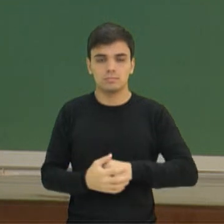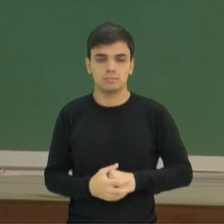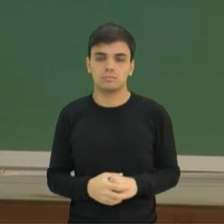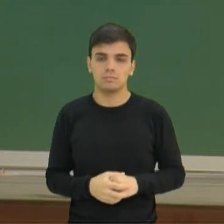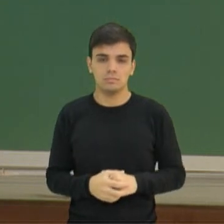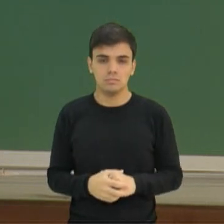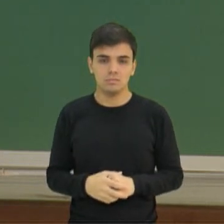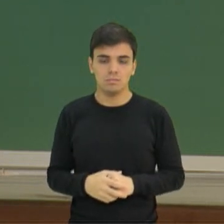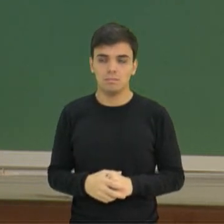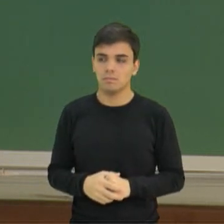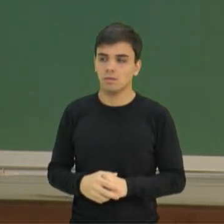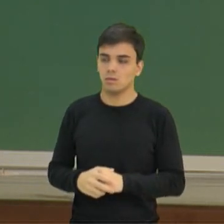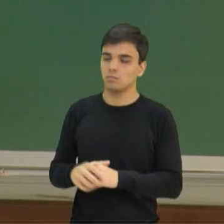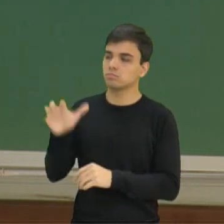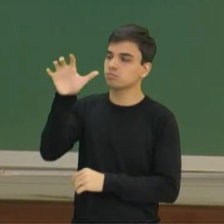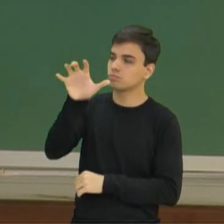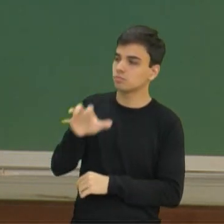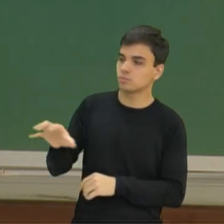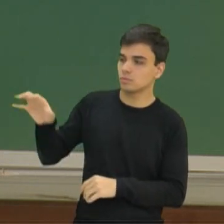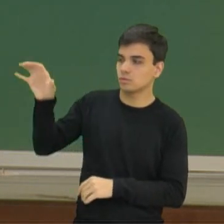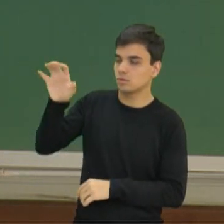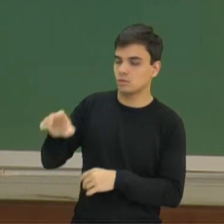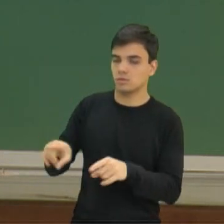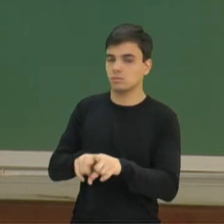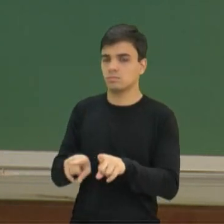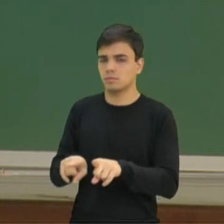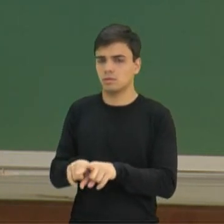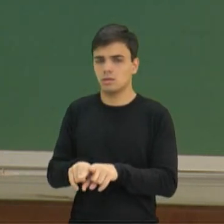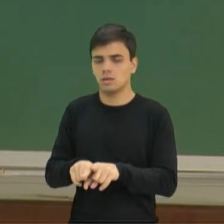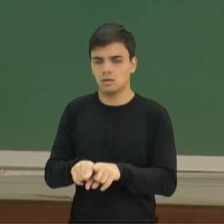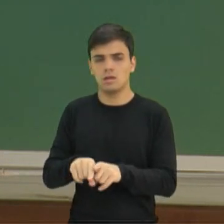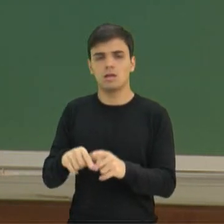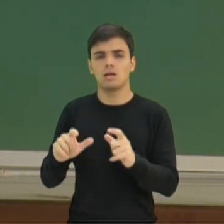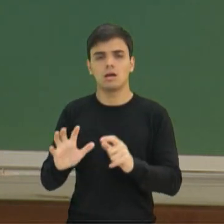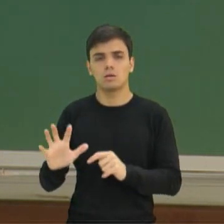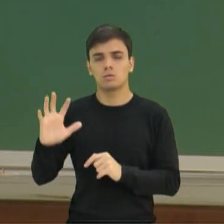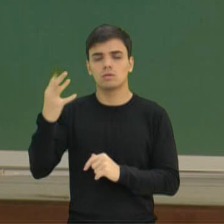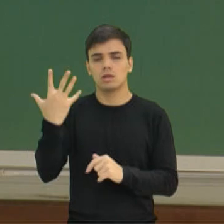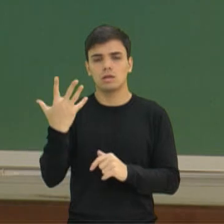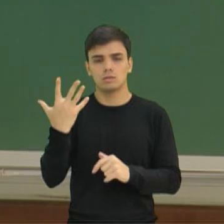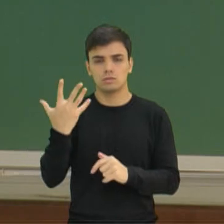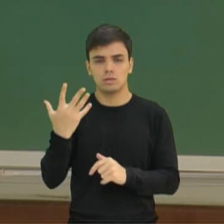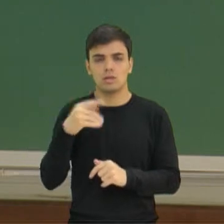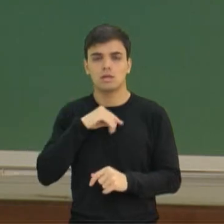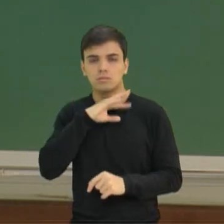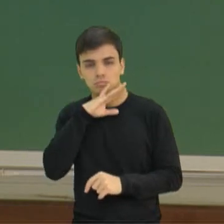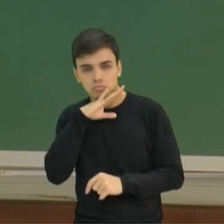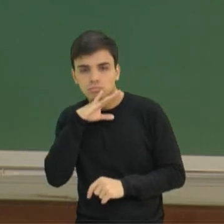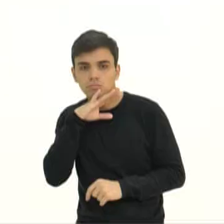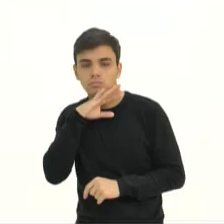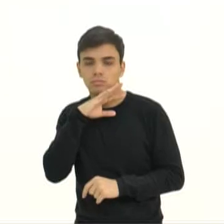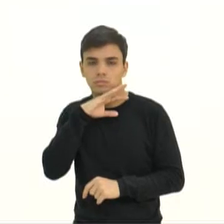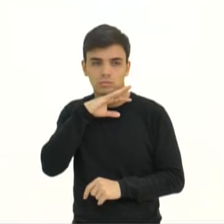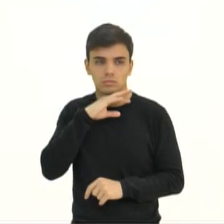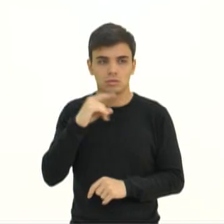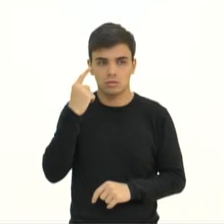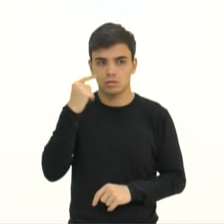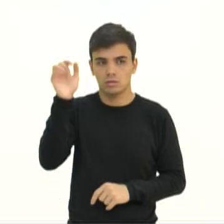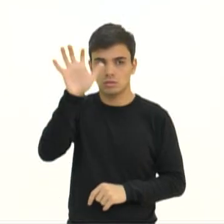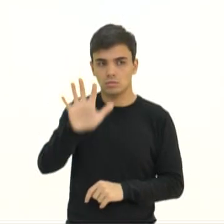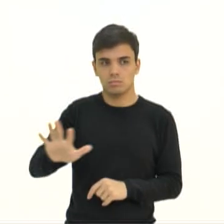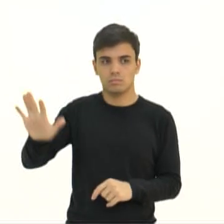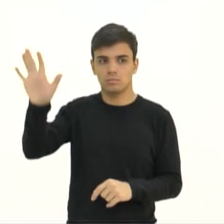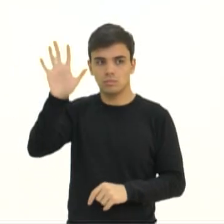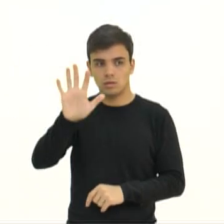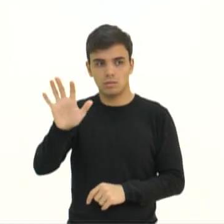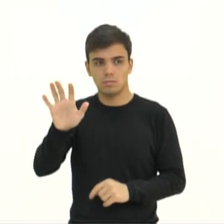mais suscetíveis à desertificação, ou seja, aquelas que correm mais riscos, né? Então eu trouxe um mapa ali, um